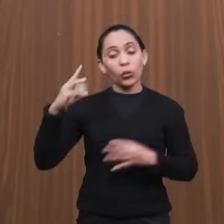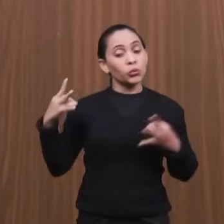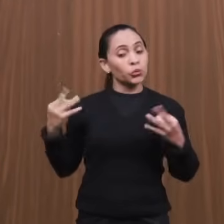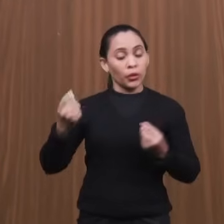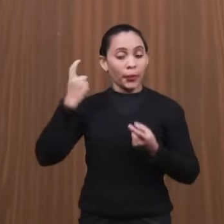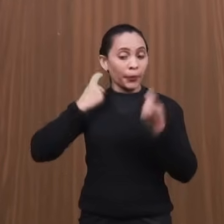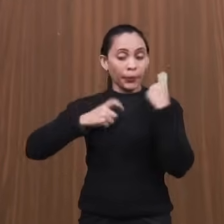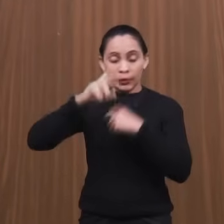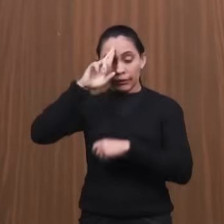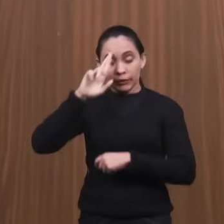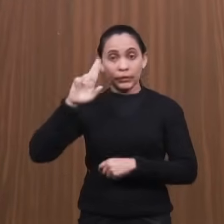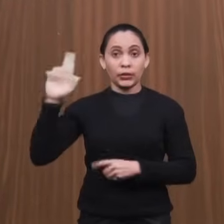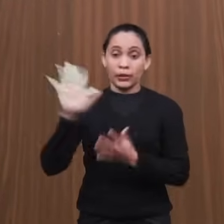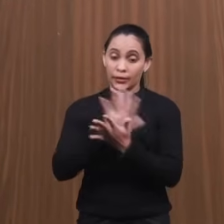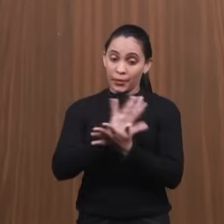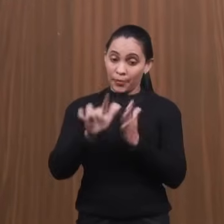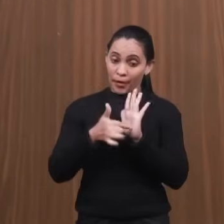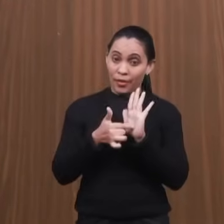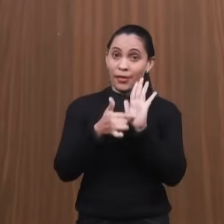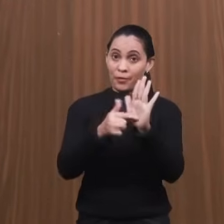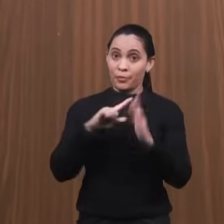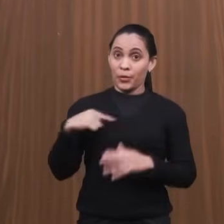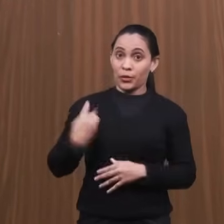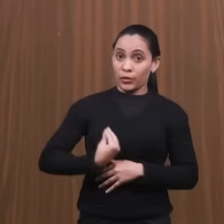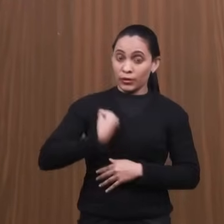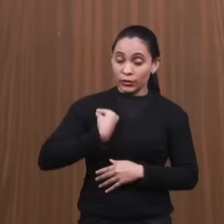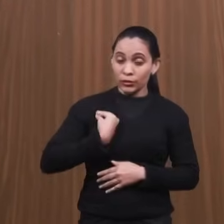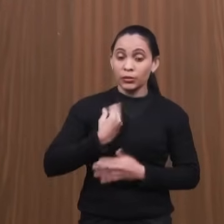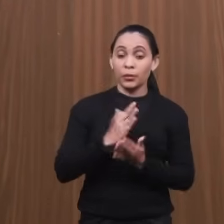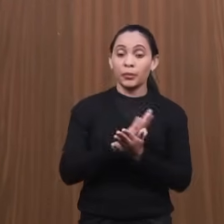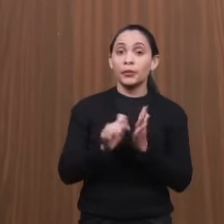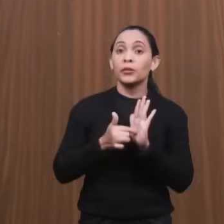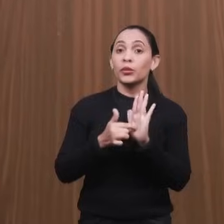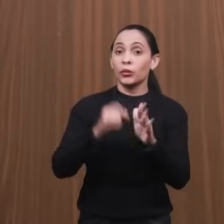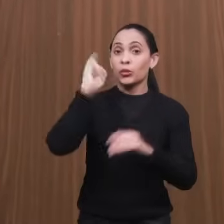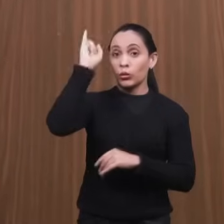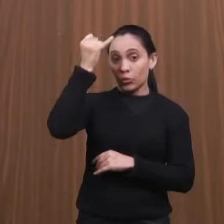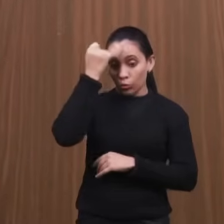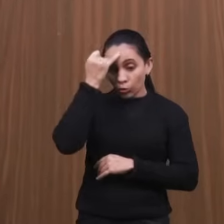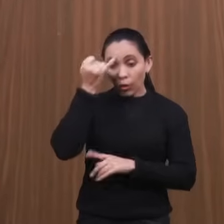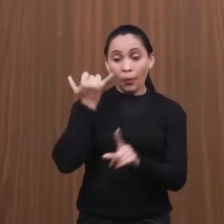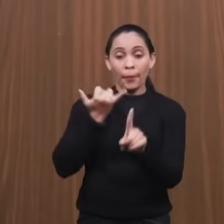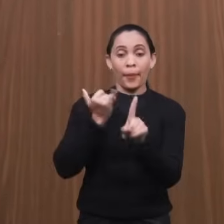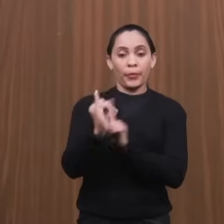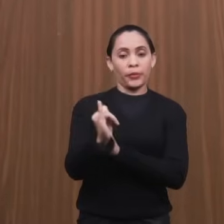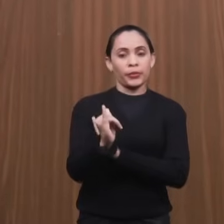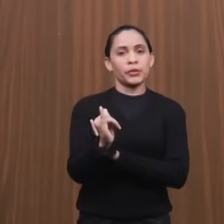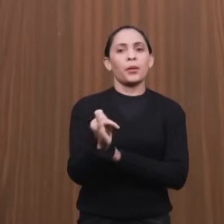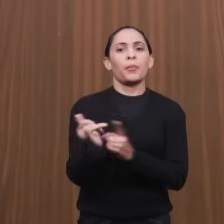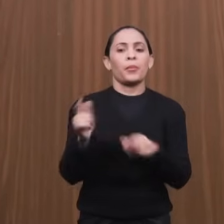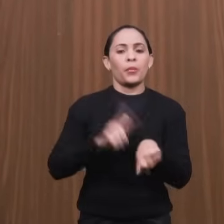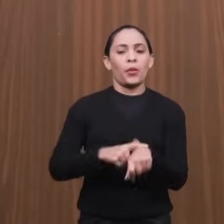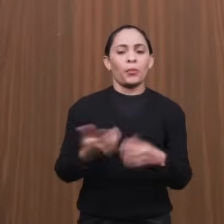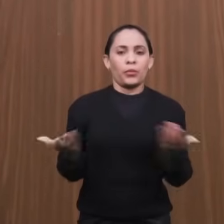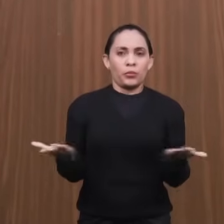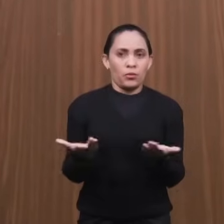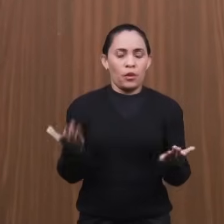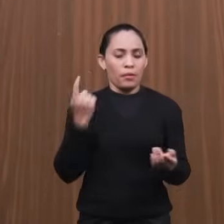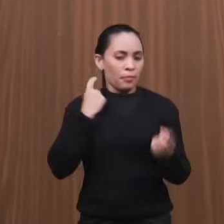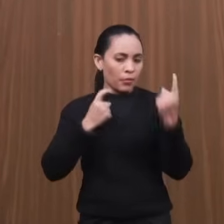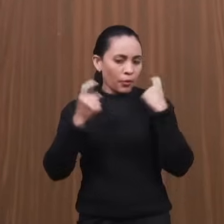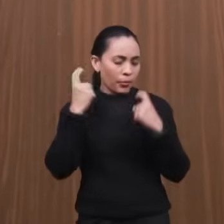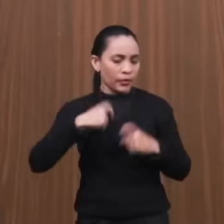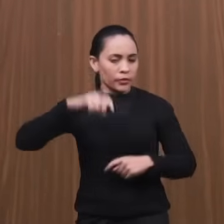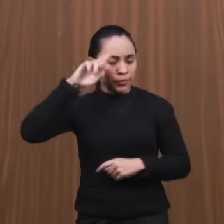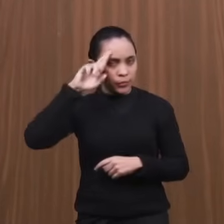do Senhor com esta palavra, com a epístola de Judas, conforme disse, uma profecia para os dias atuais, a preocupação